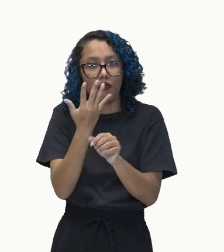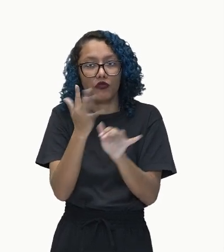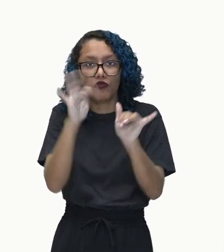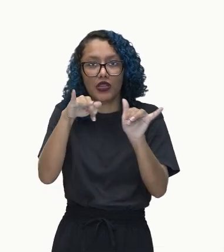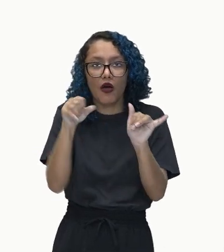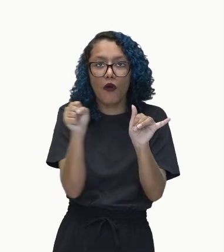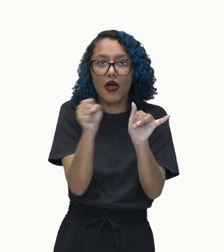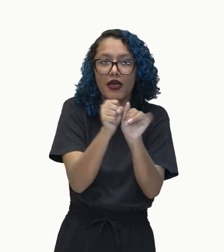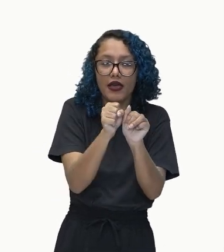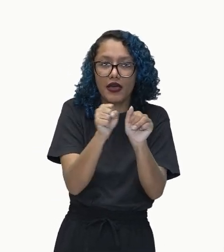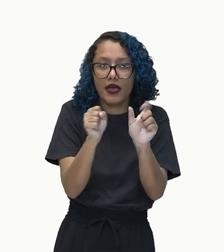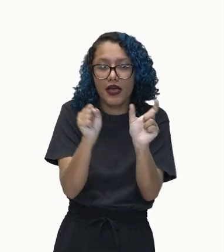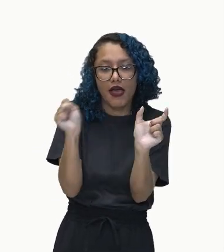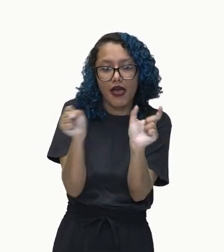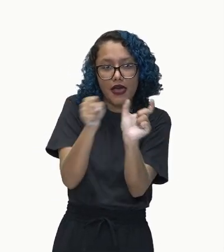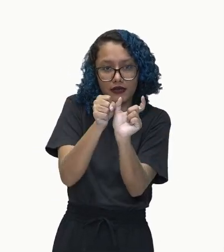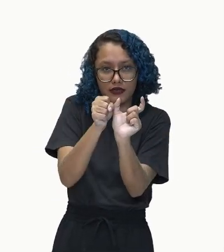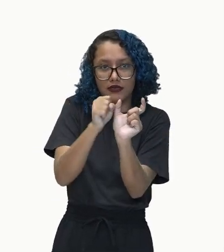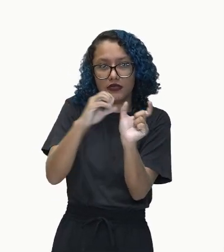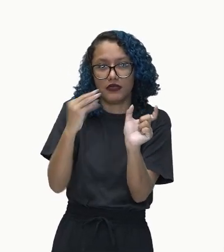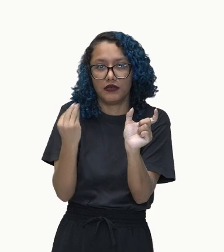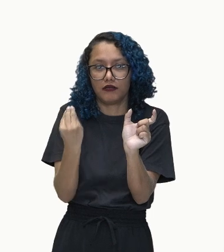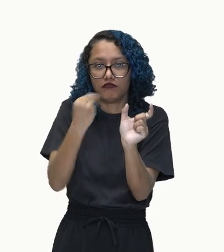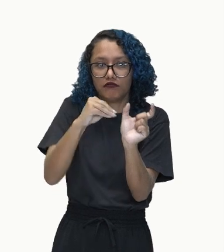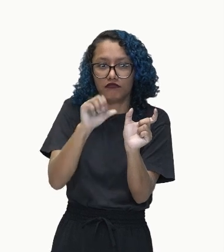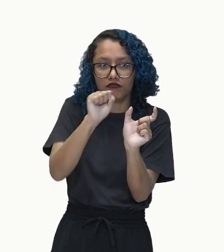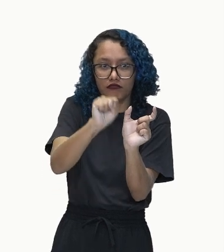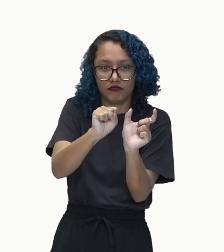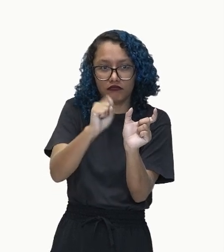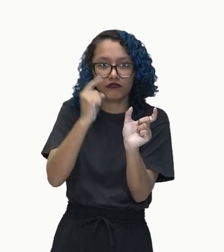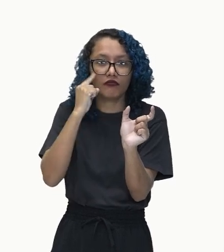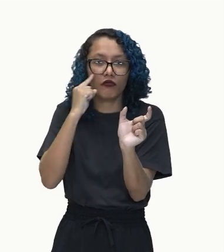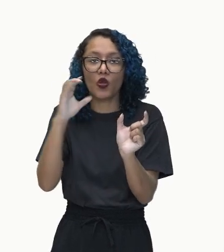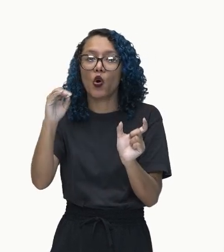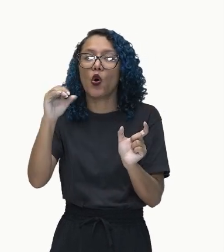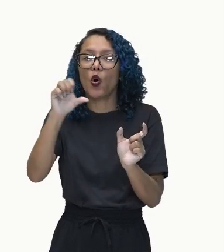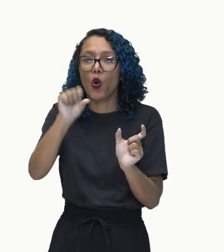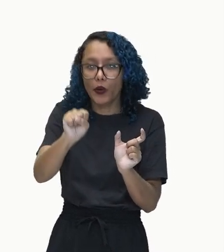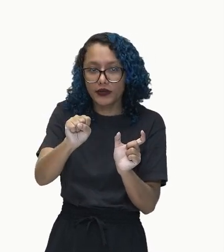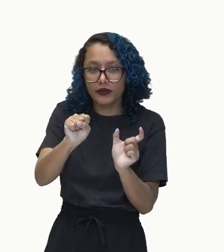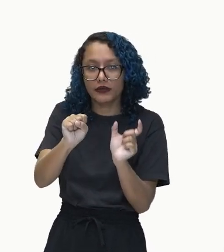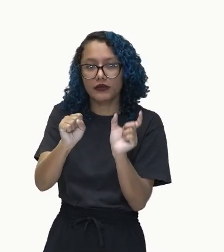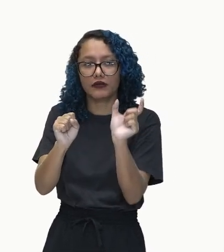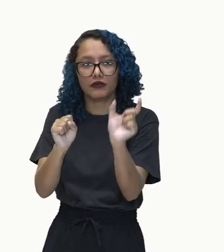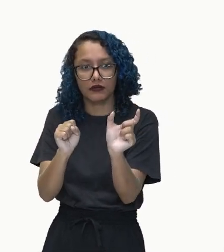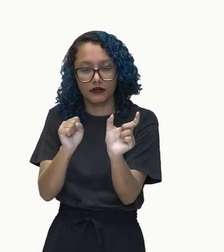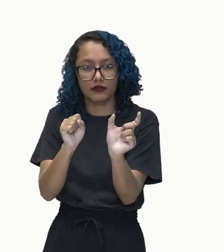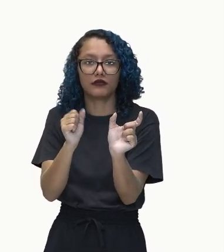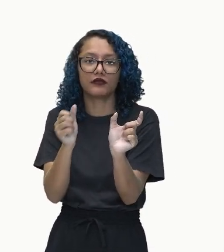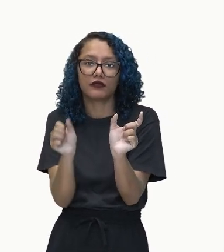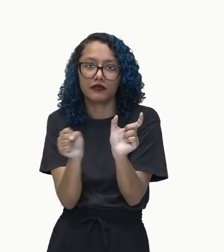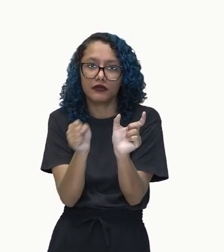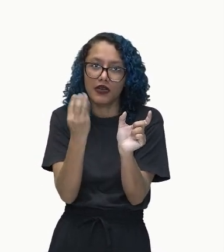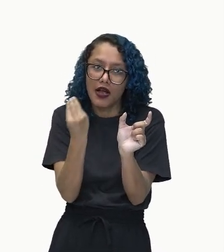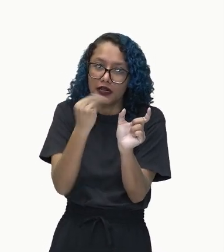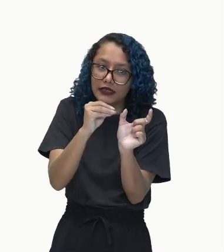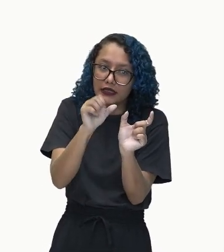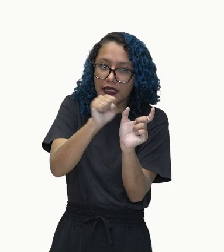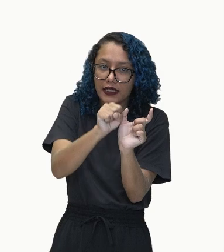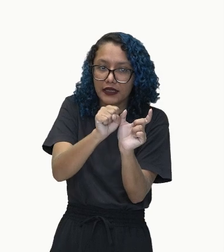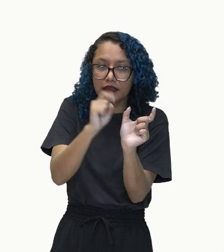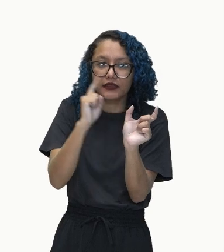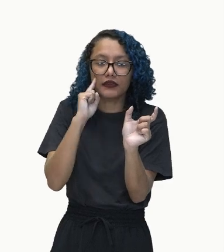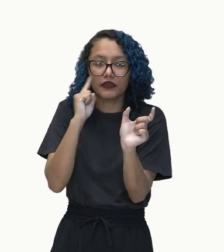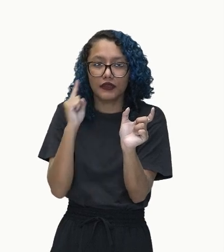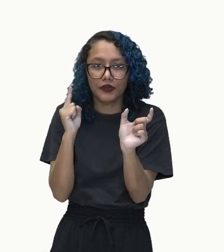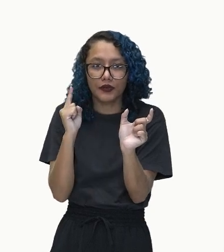os resultados, ó. Os resultados, eles. Está no plural, não é isso? Olha o número. Olha só